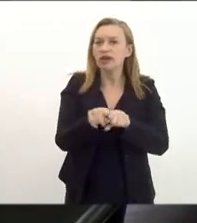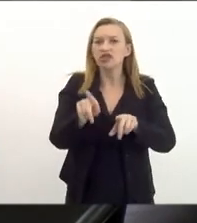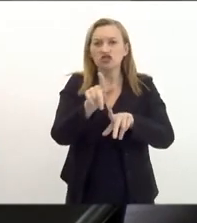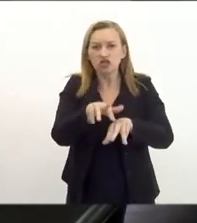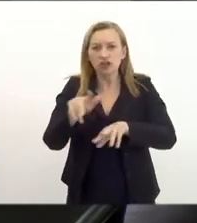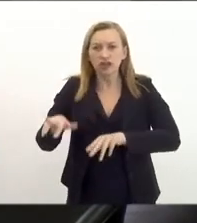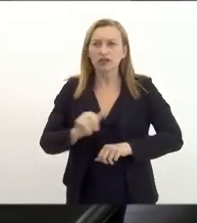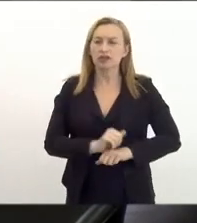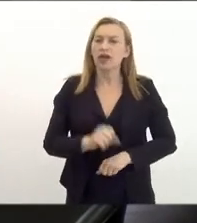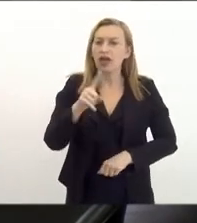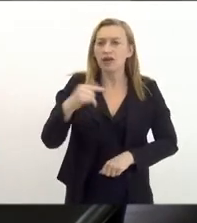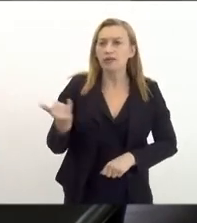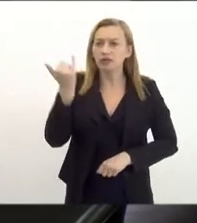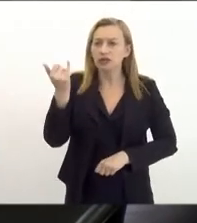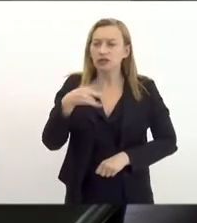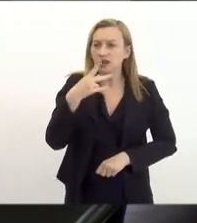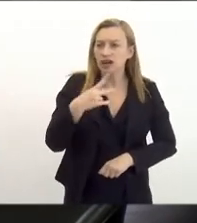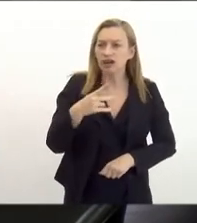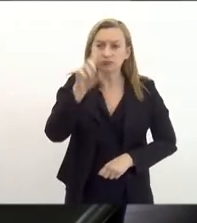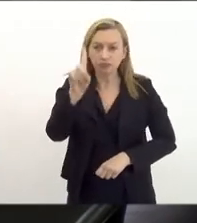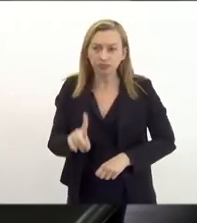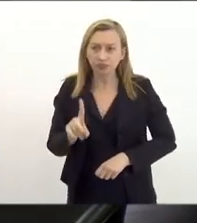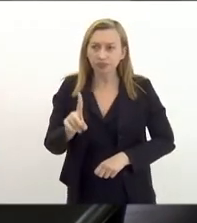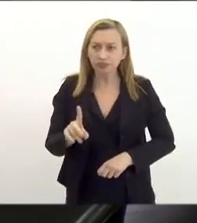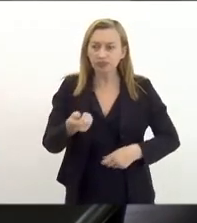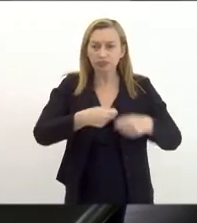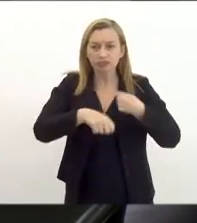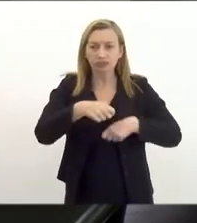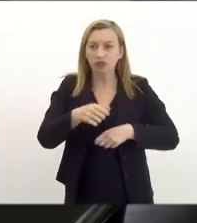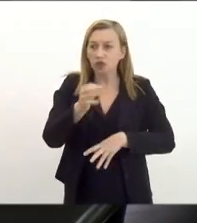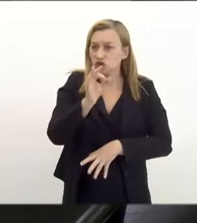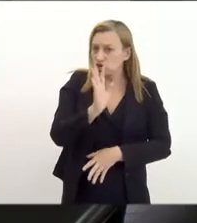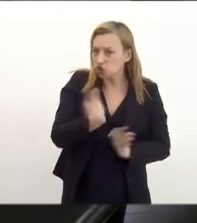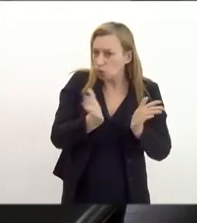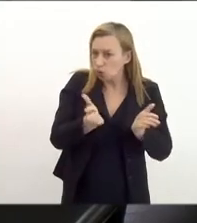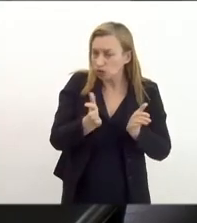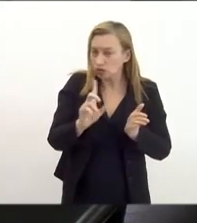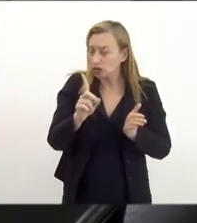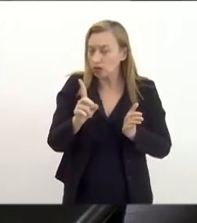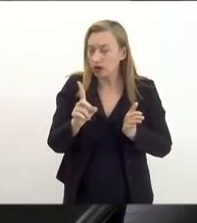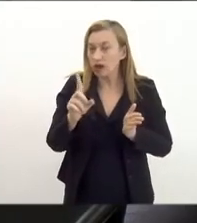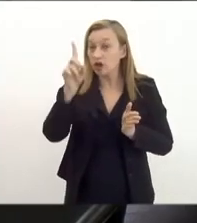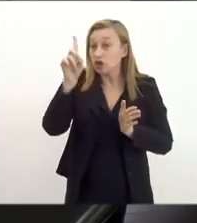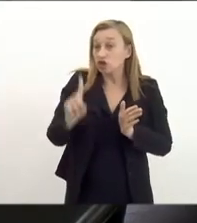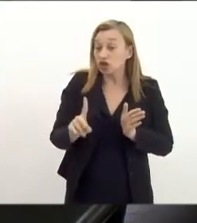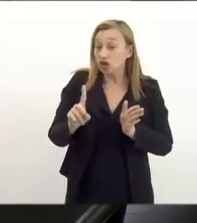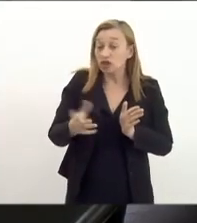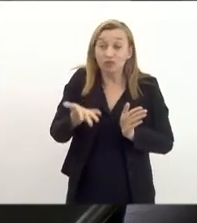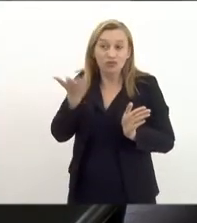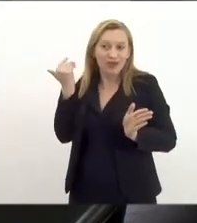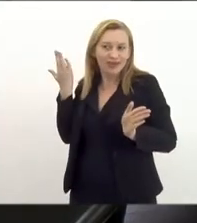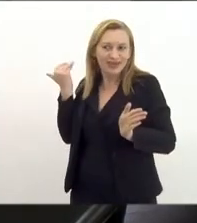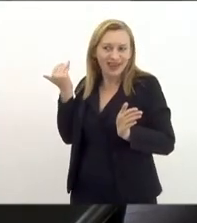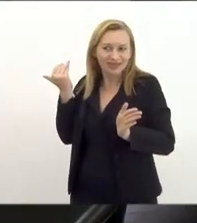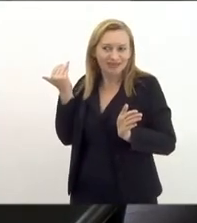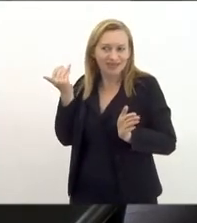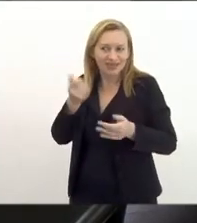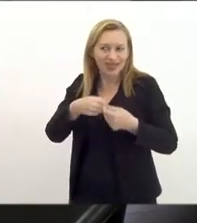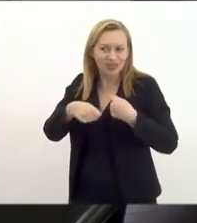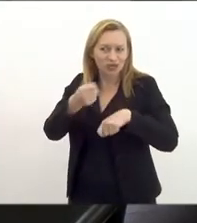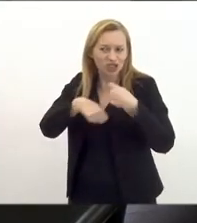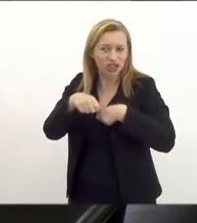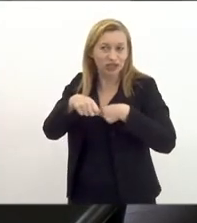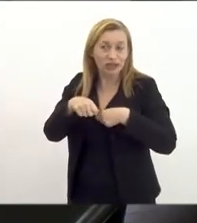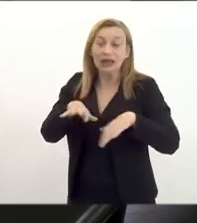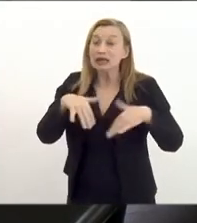é importante frisar que o direito administrativo de hoje não é o mesmo direito administrativo daquele passado bom